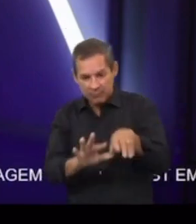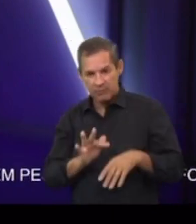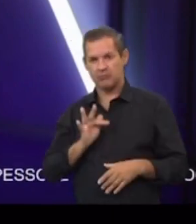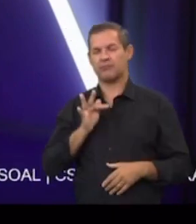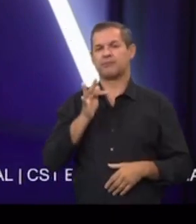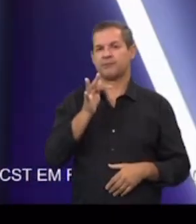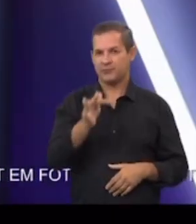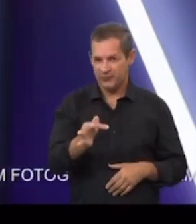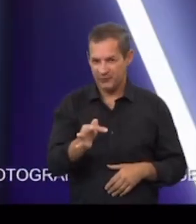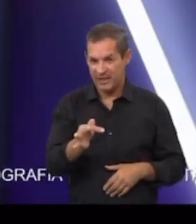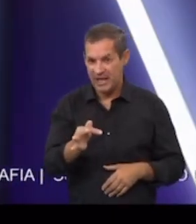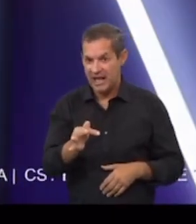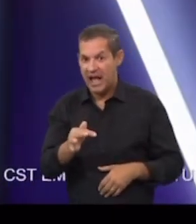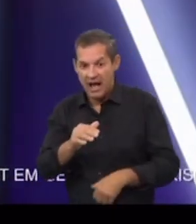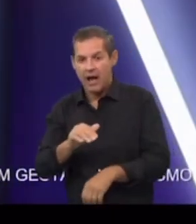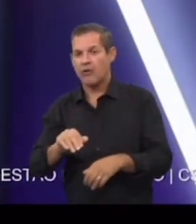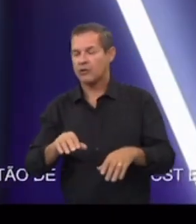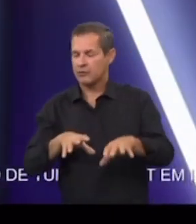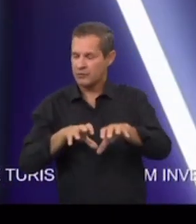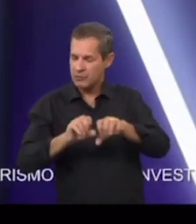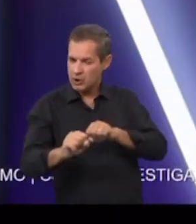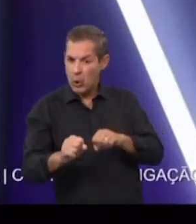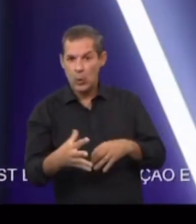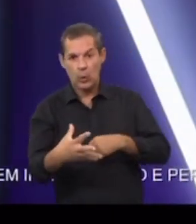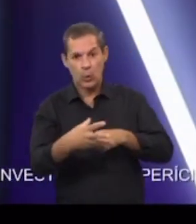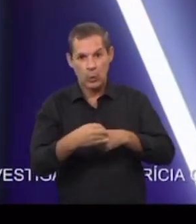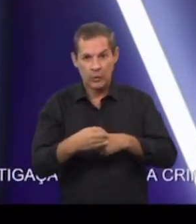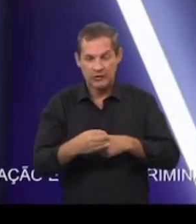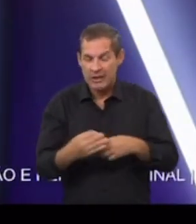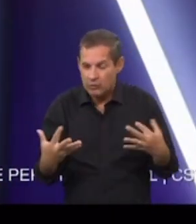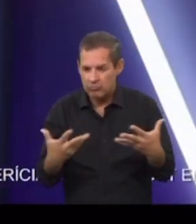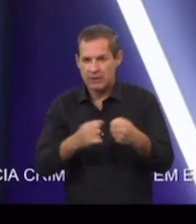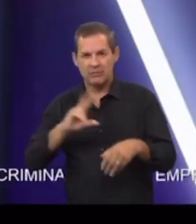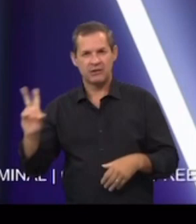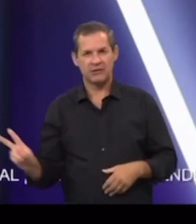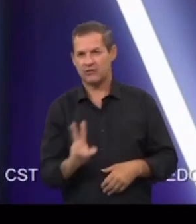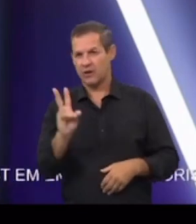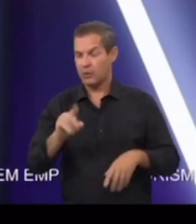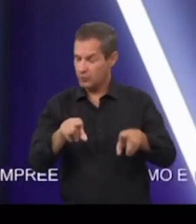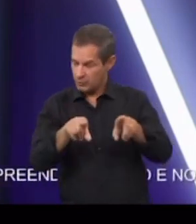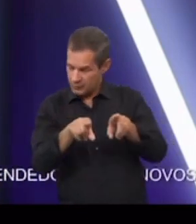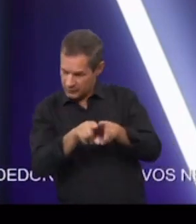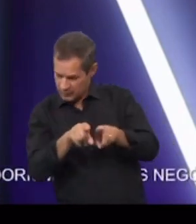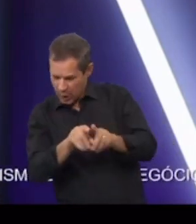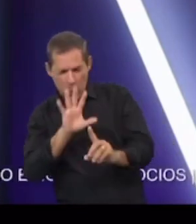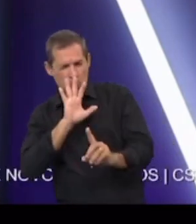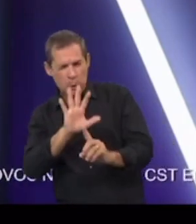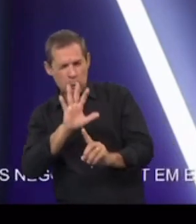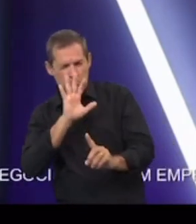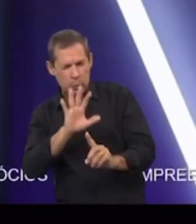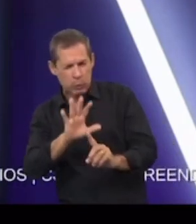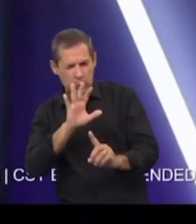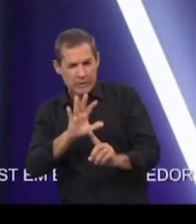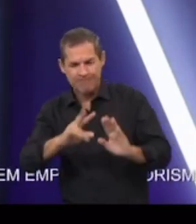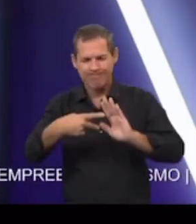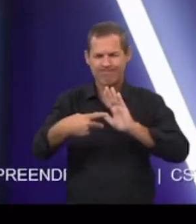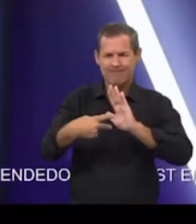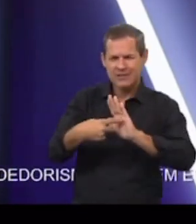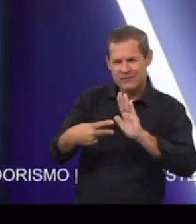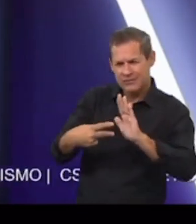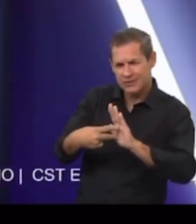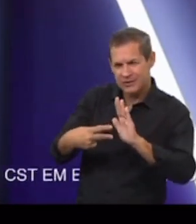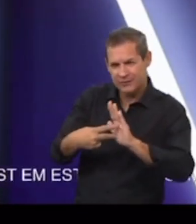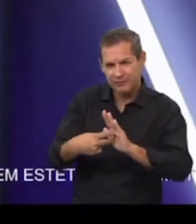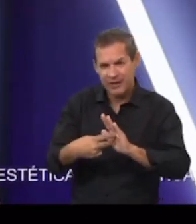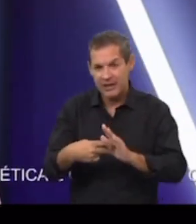para o futuro, formando-os com competências, habilidades e valores que impactam de forma